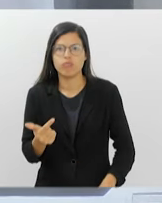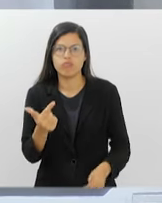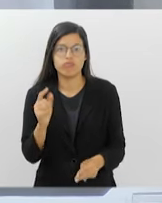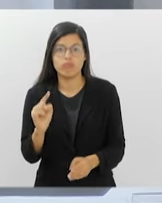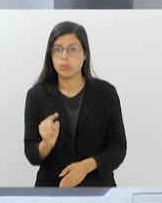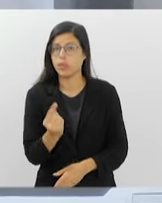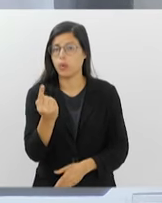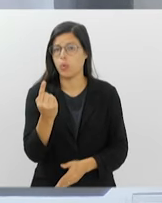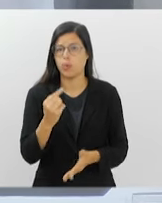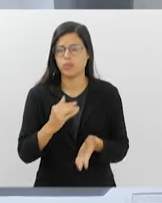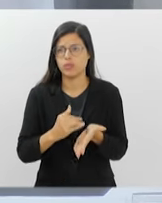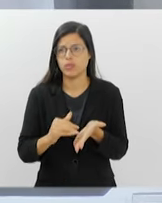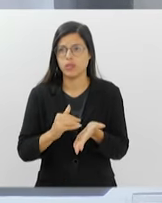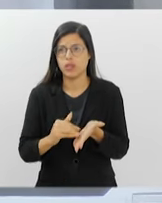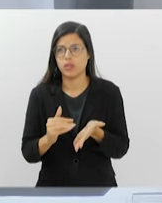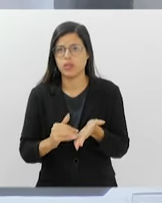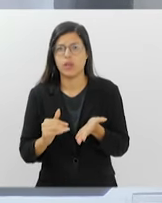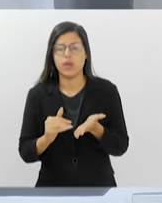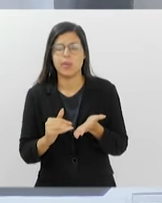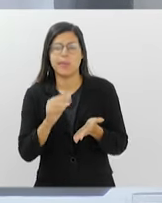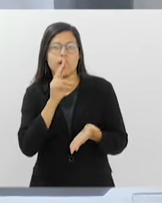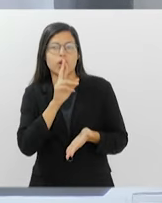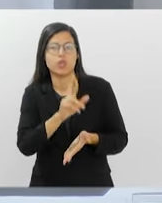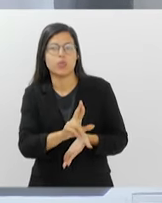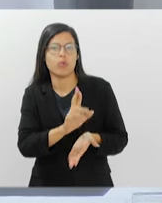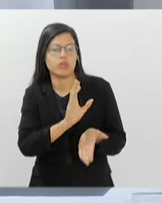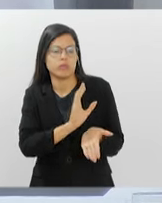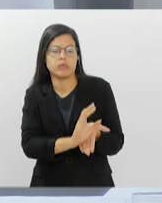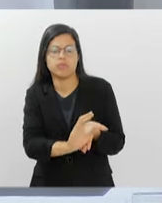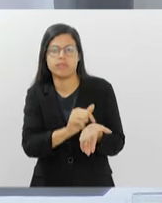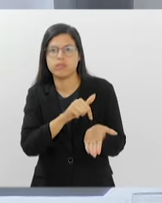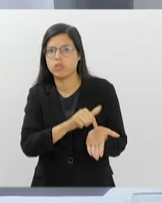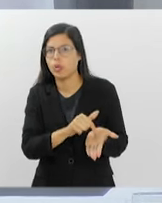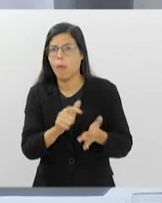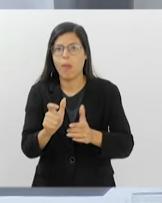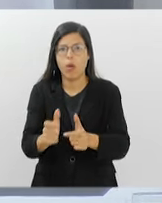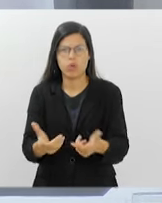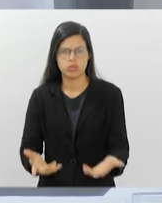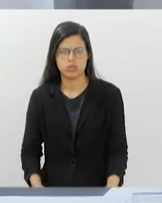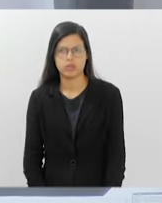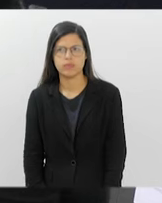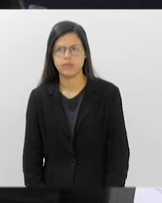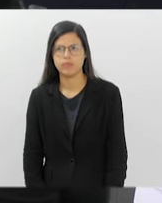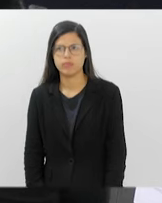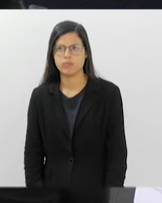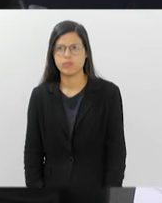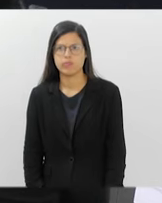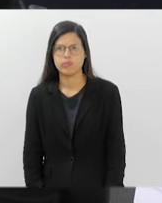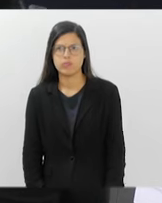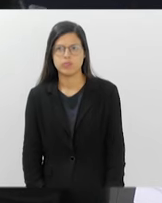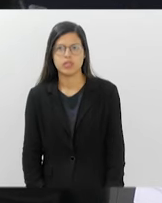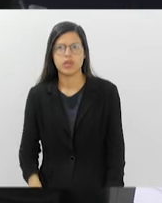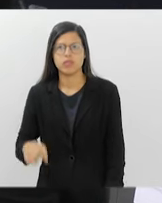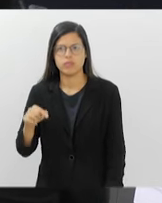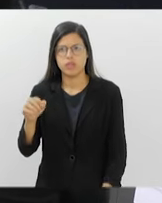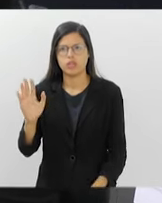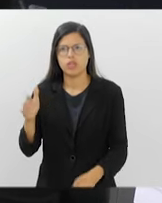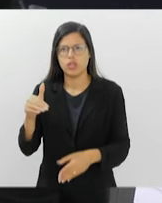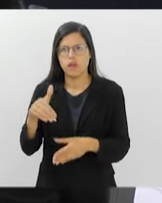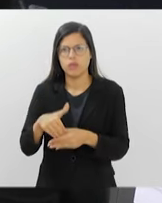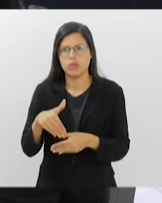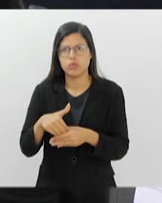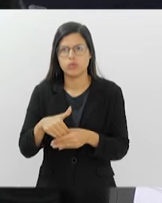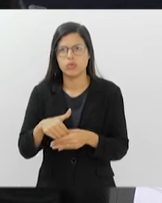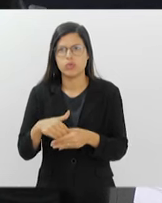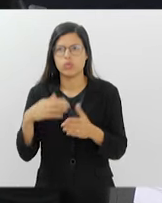para responder Qual a destinação desse recurso então pelo que vossa excelência deliberou e nós votamos a convocação não tínhamos